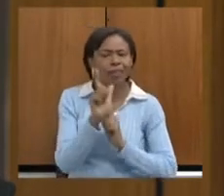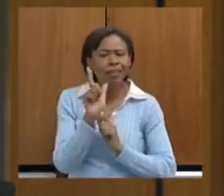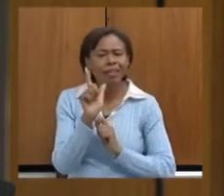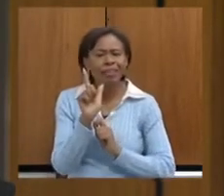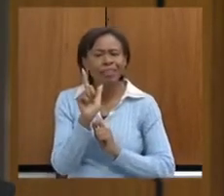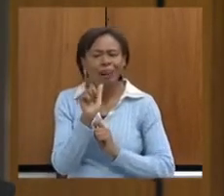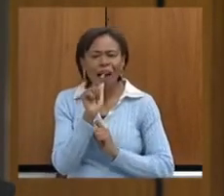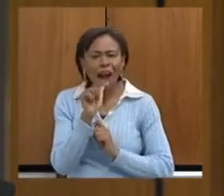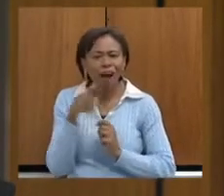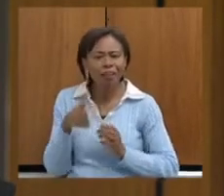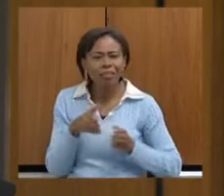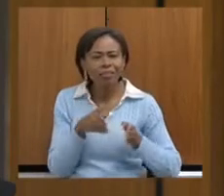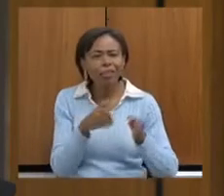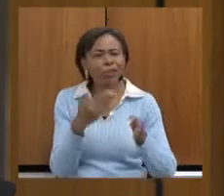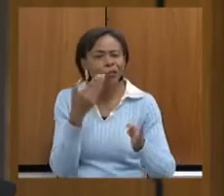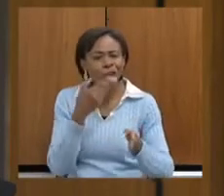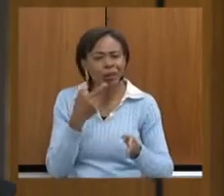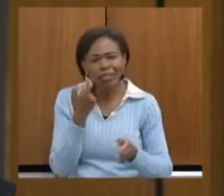doce